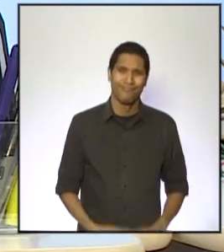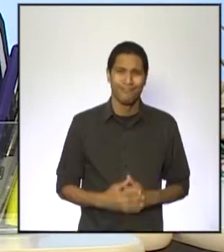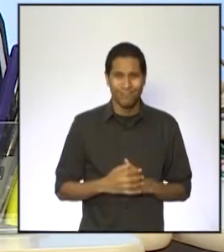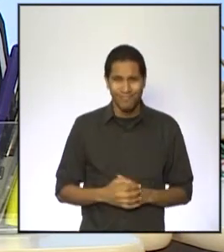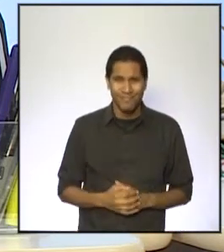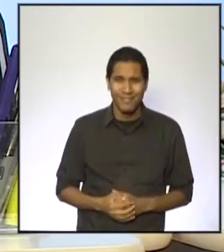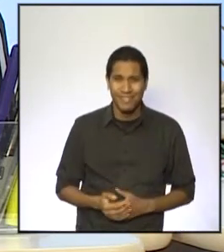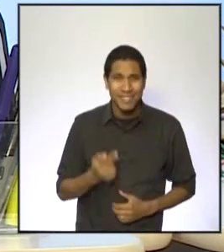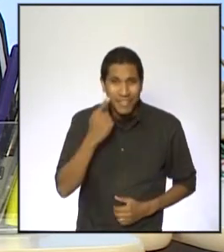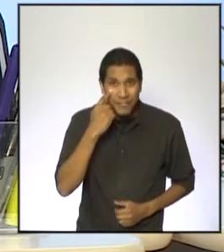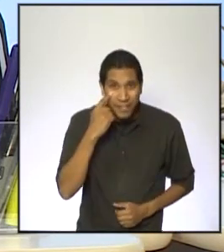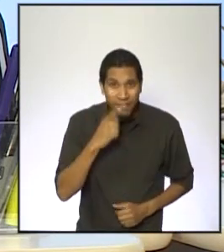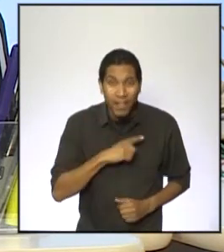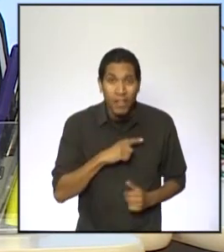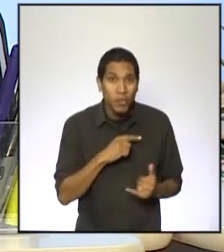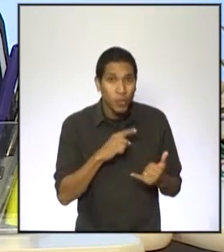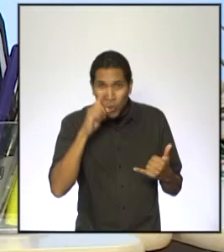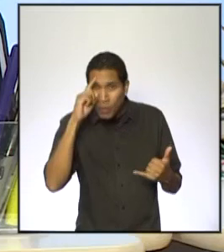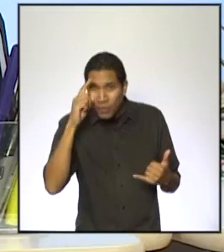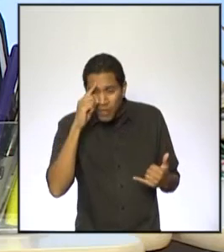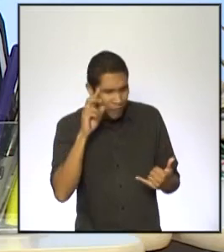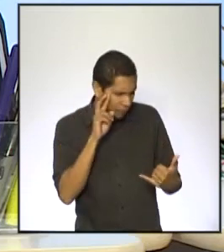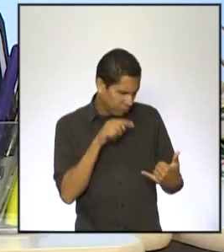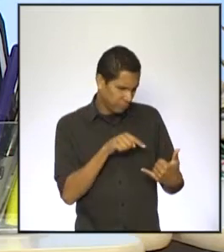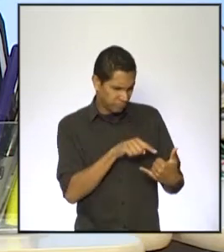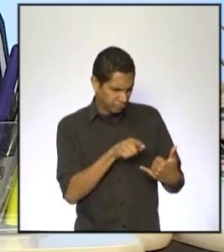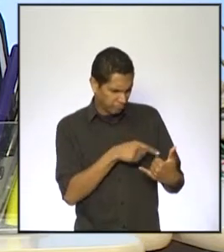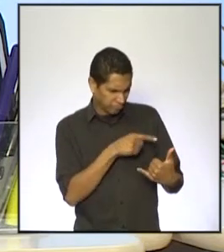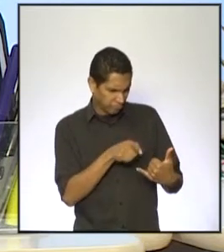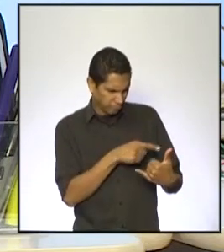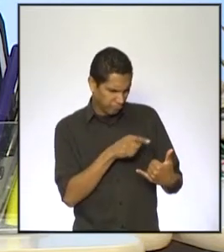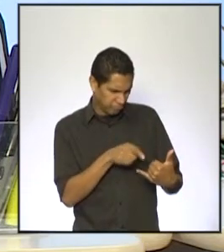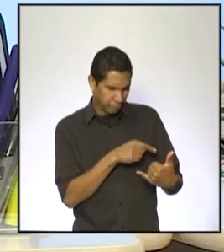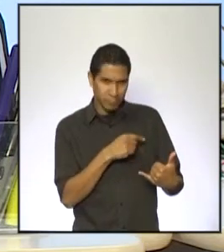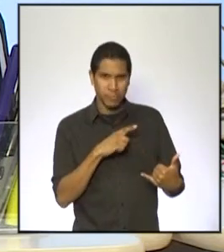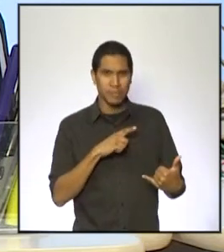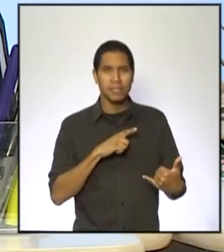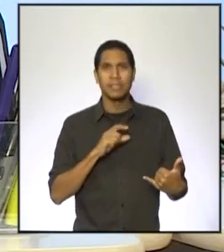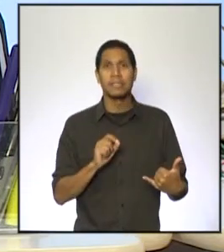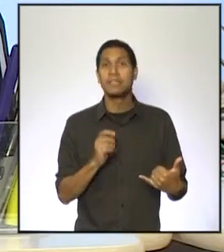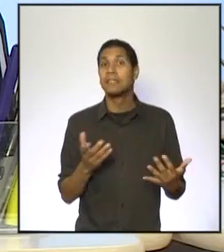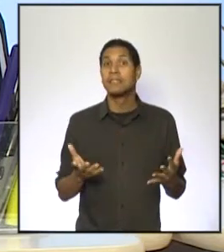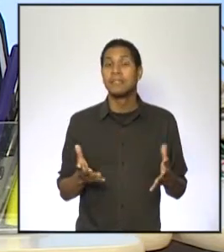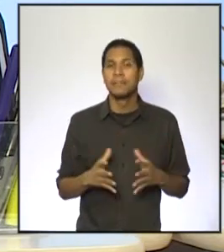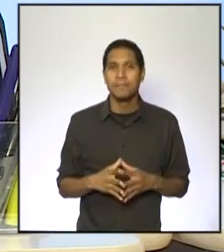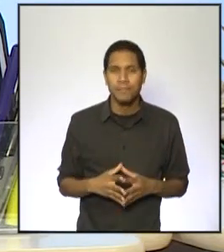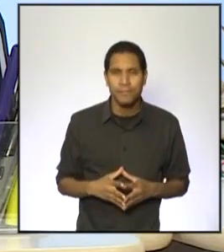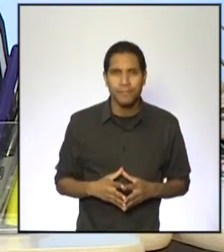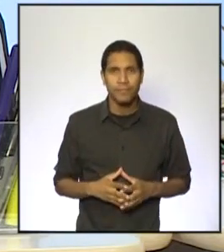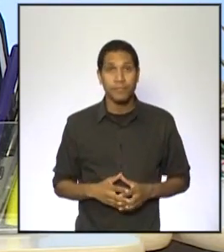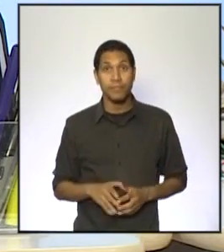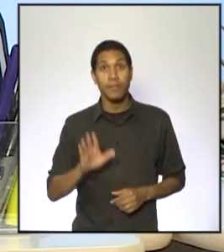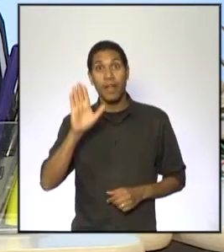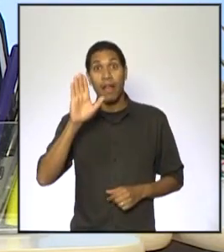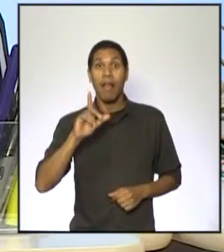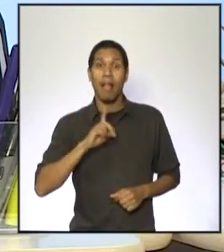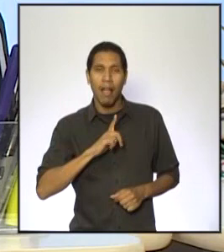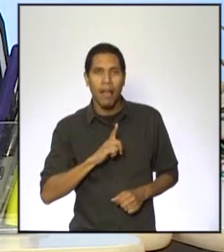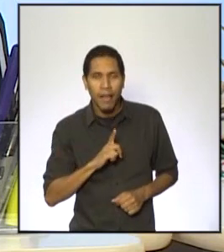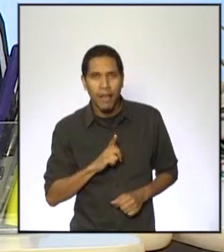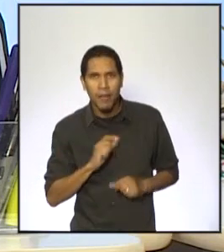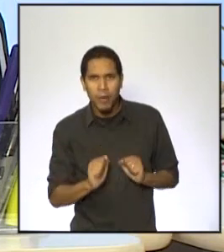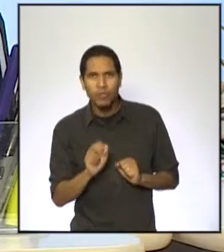Deixa eu ver se nós temos alguma dúvida aqui da nossa plateia, da nossa casa. Podemos utilizar, professora,